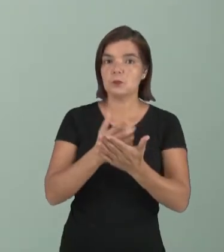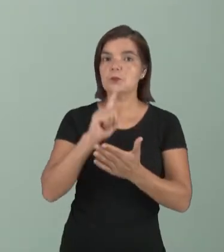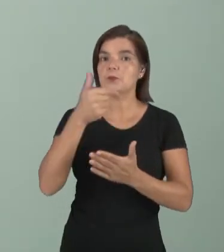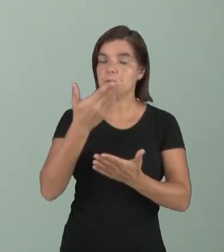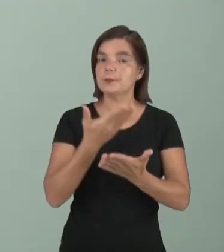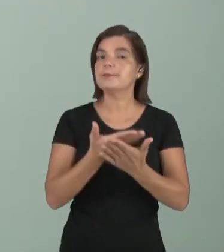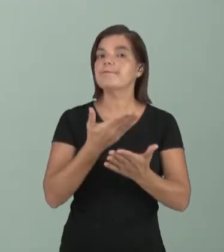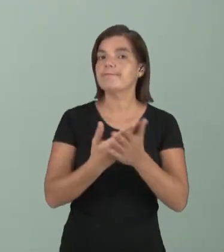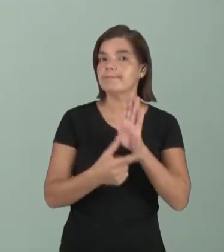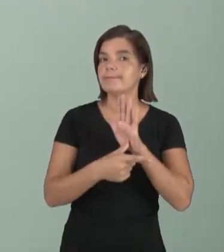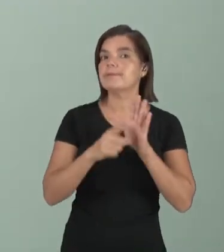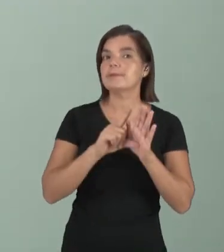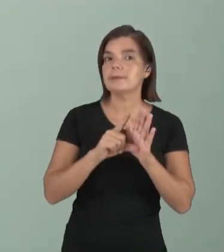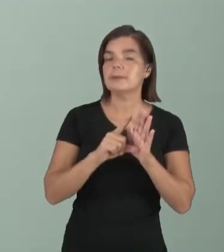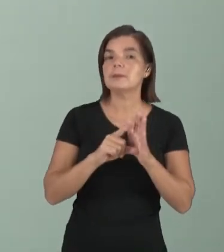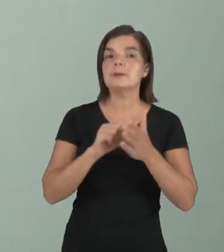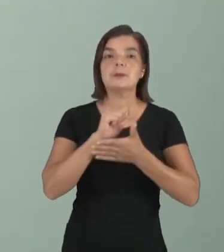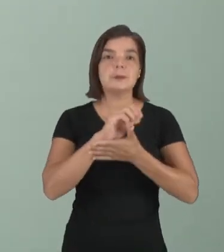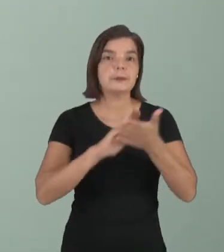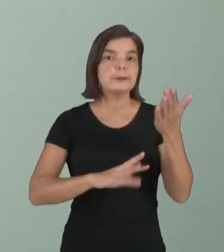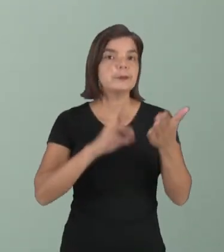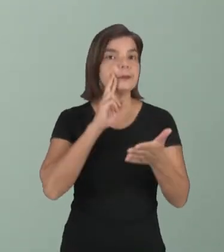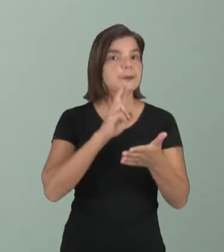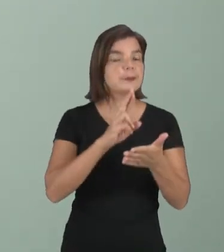todas as nossas outras aulas. Façam os